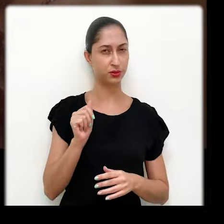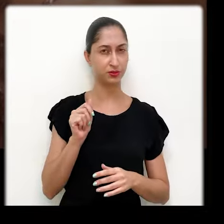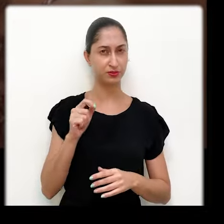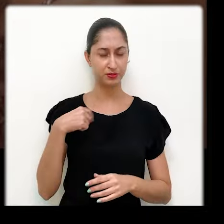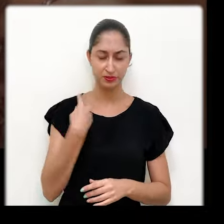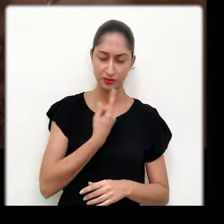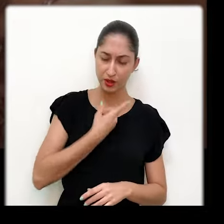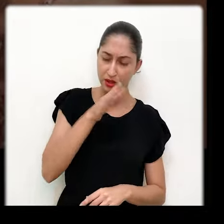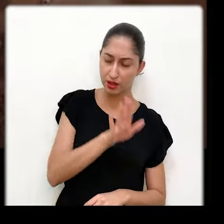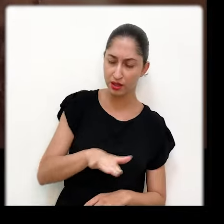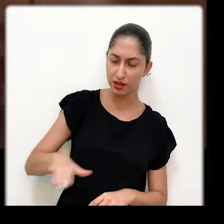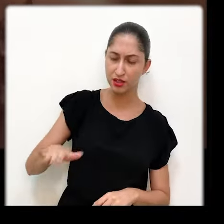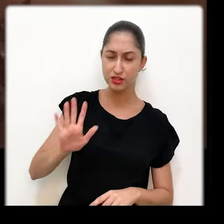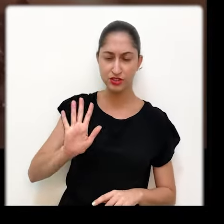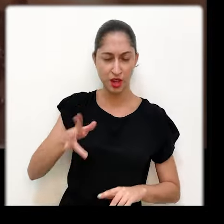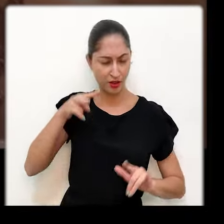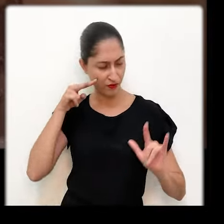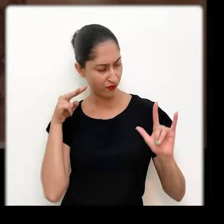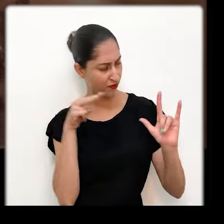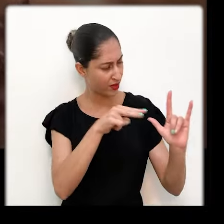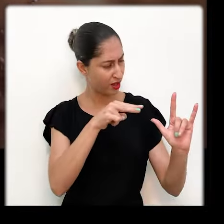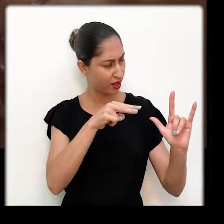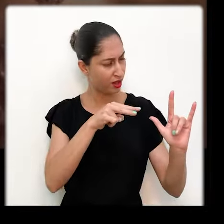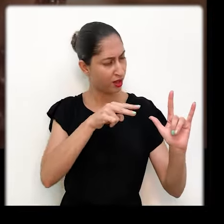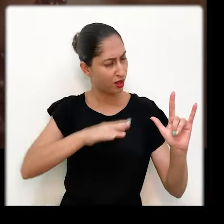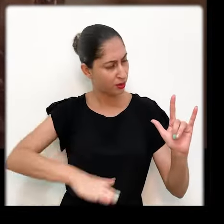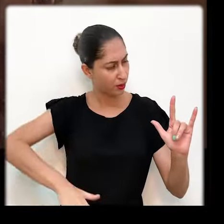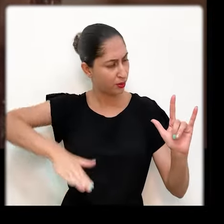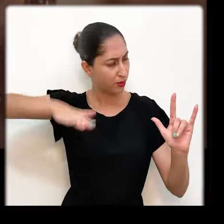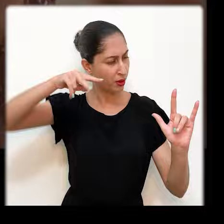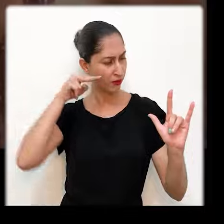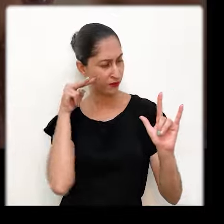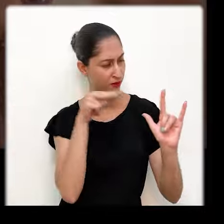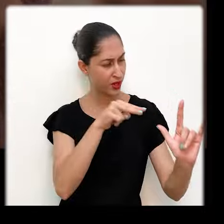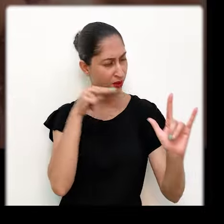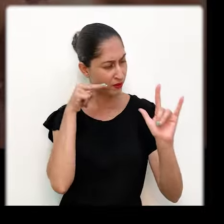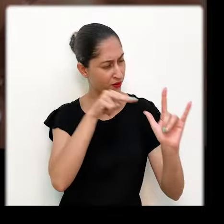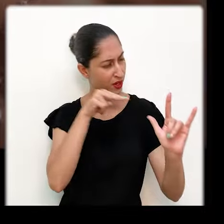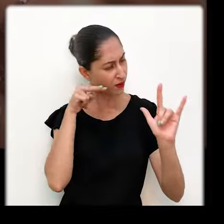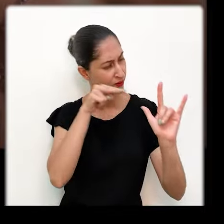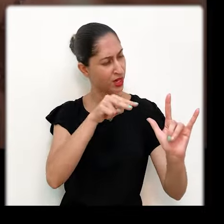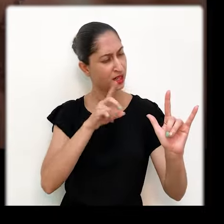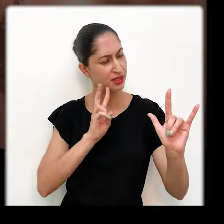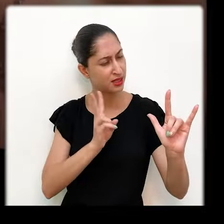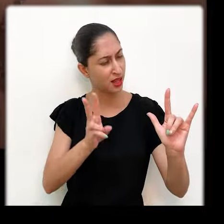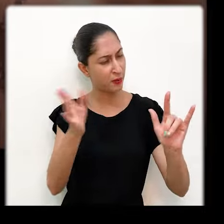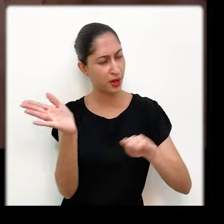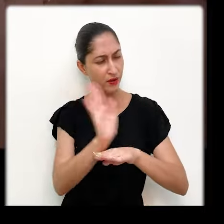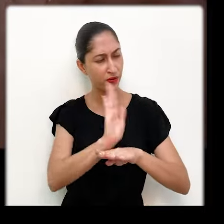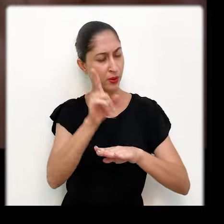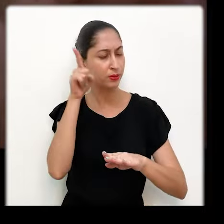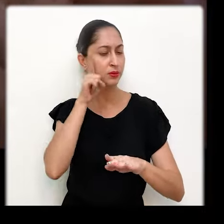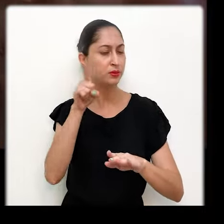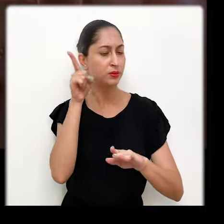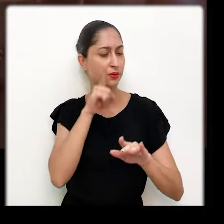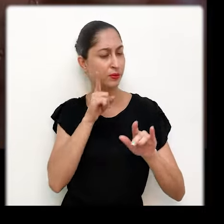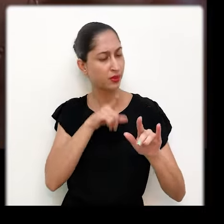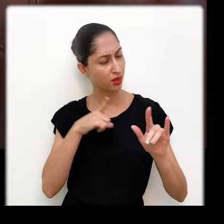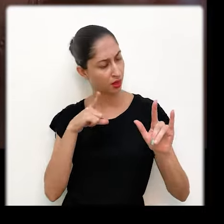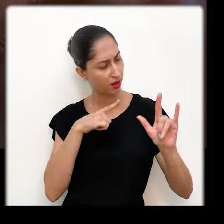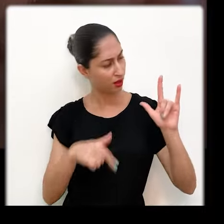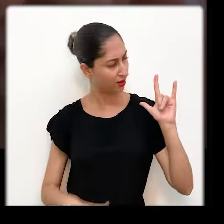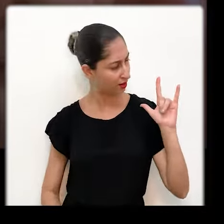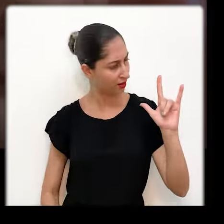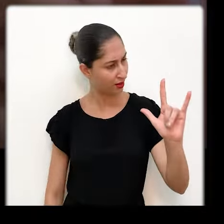desde criança. E é repetida milhões de vezes pelas produções hollywoodianas.